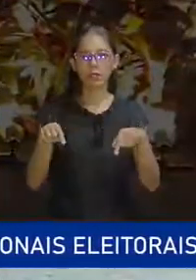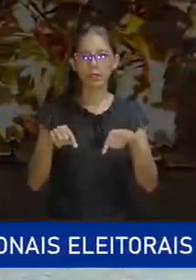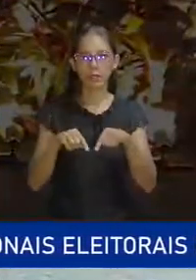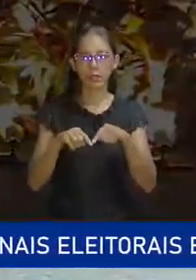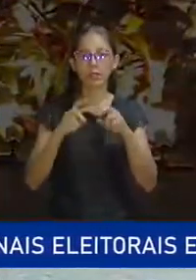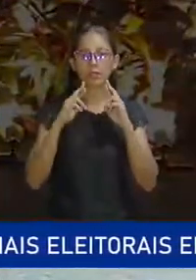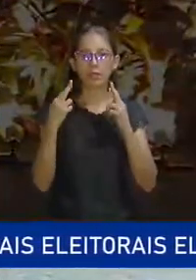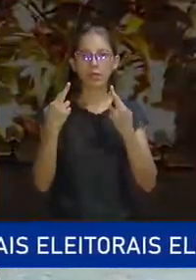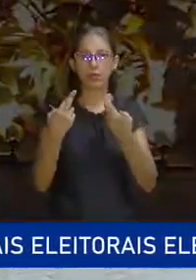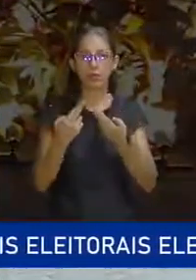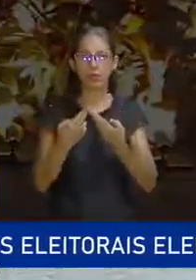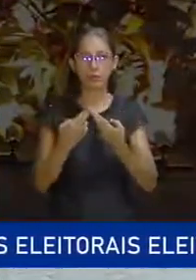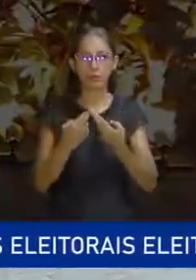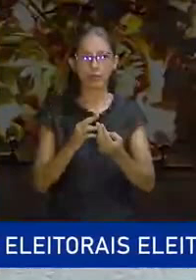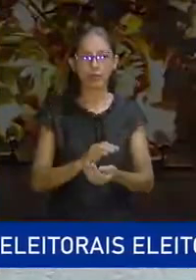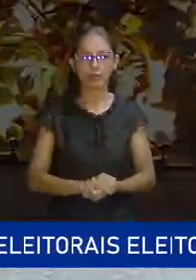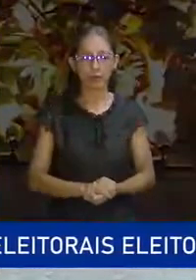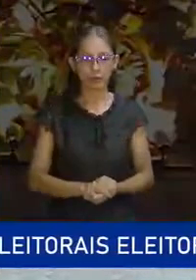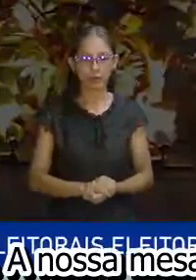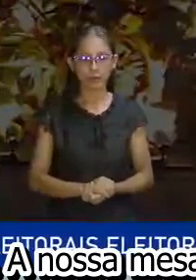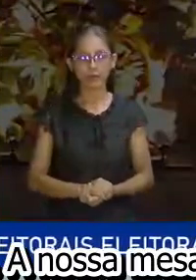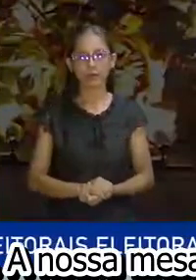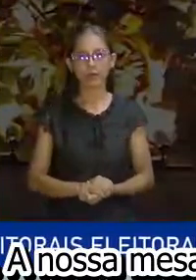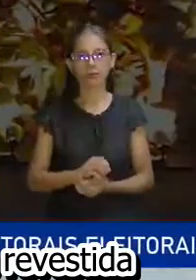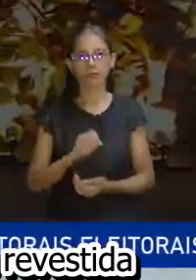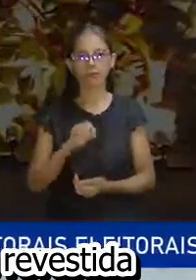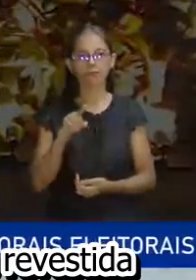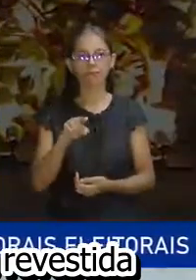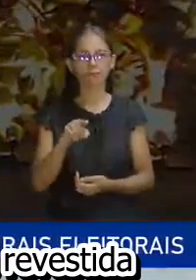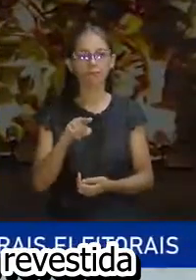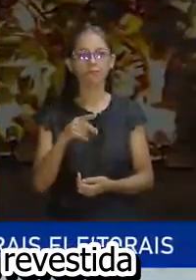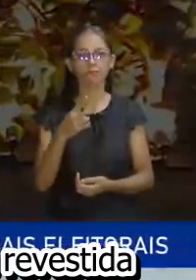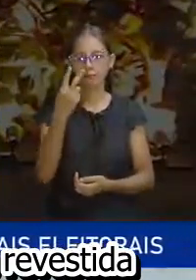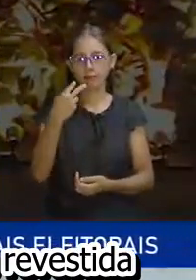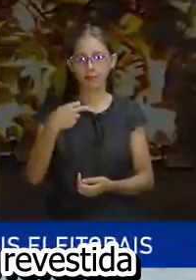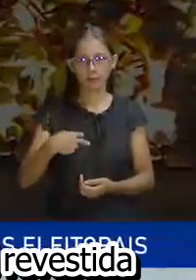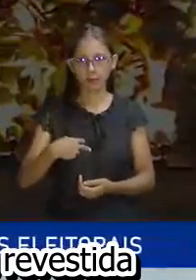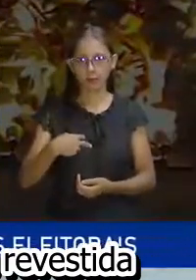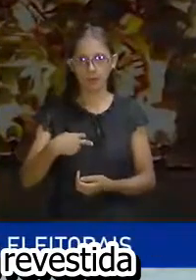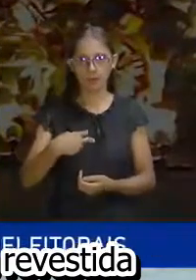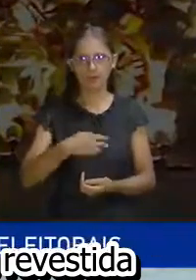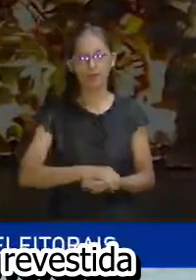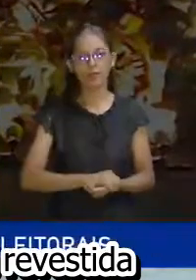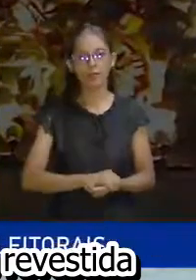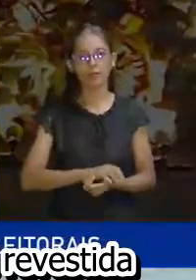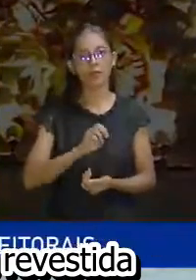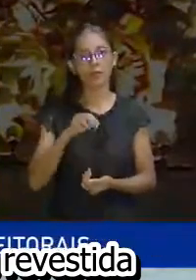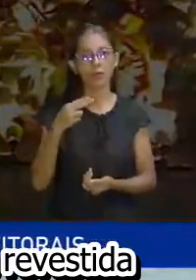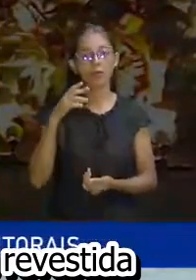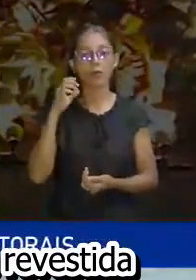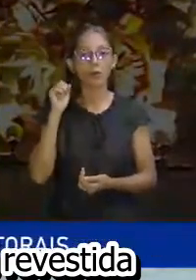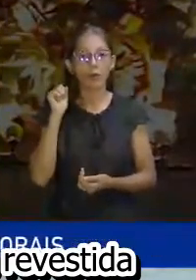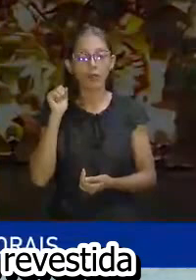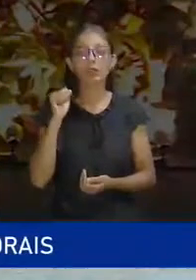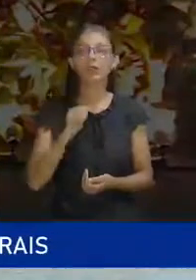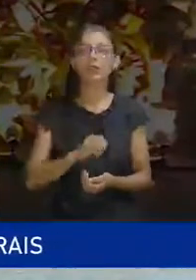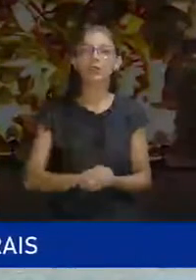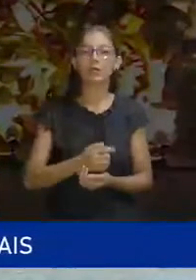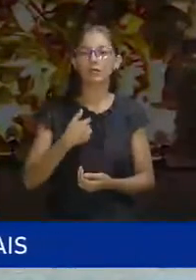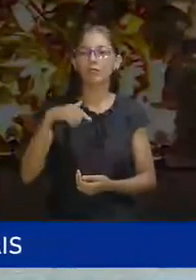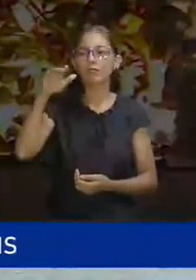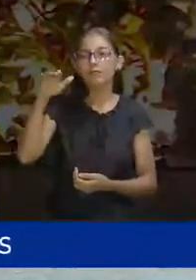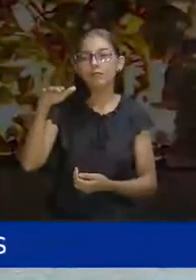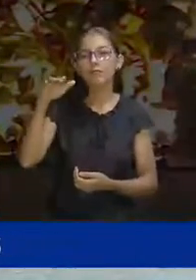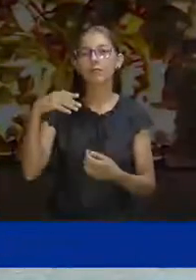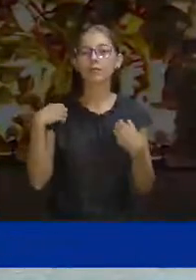você. Que possa visualizar. A palavra é desembargador João Lages. Baixinho, e presidente estou usando do Tribunal